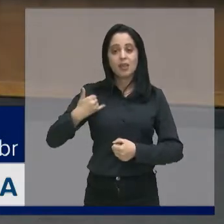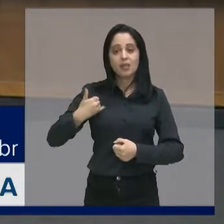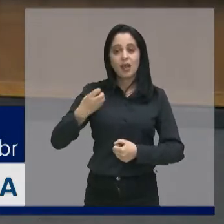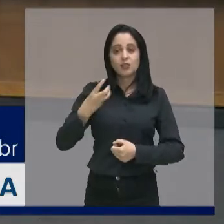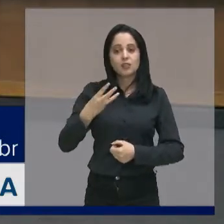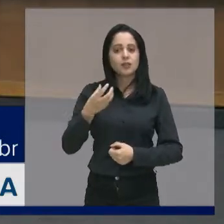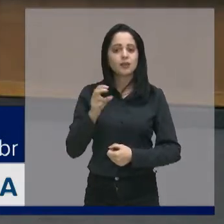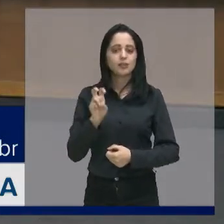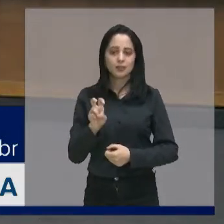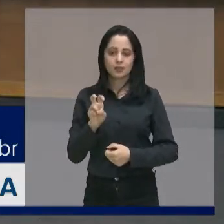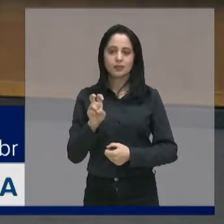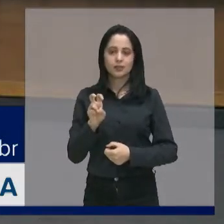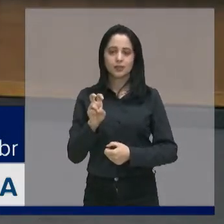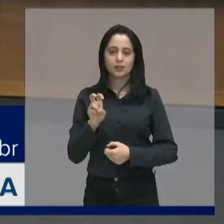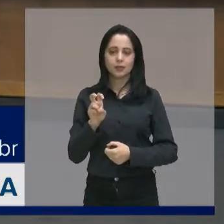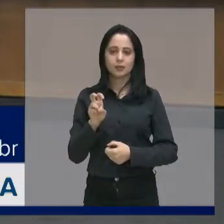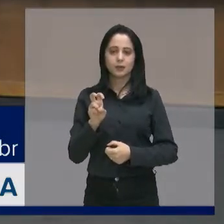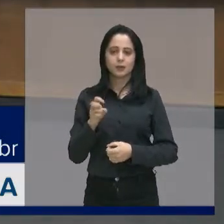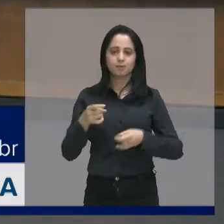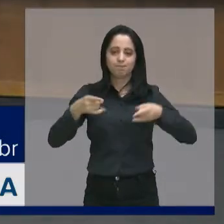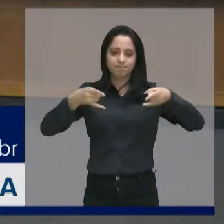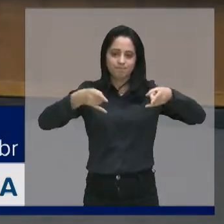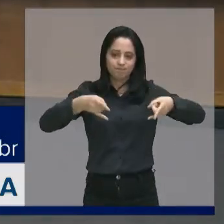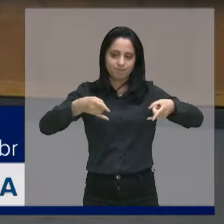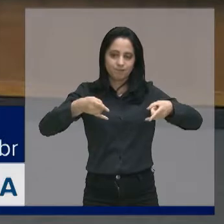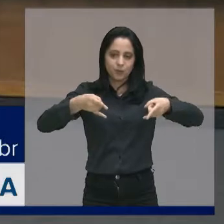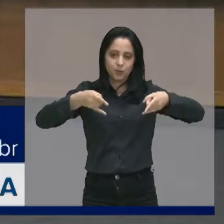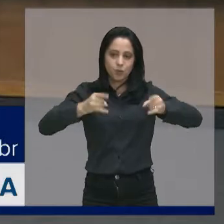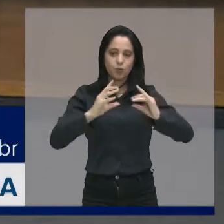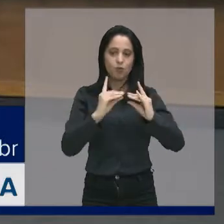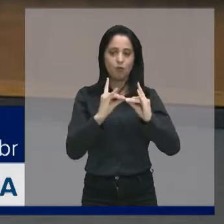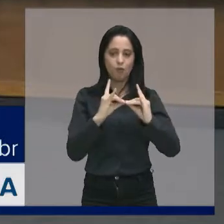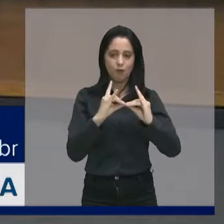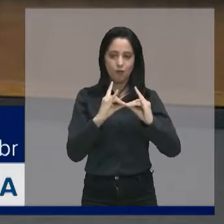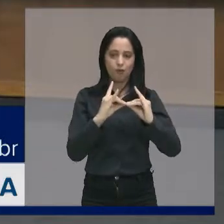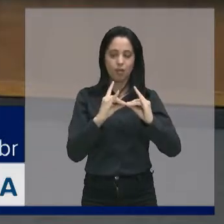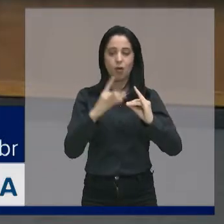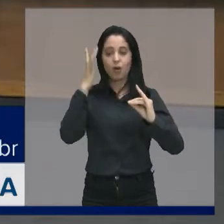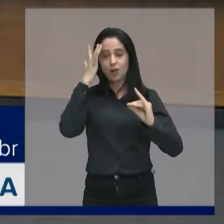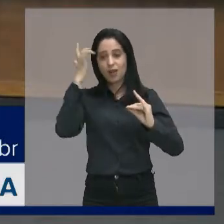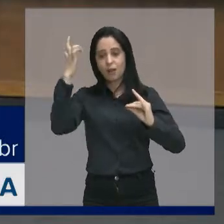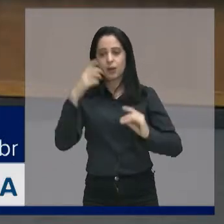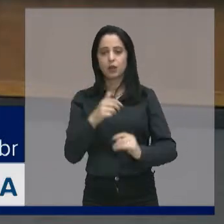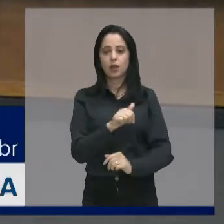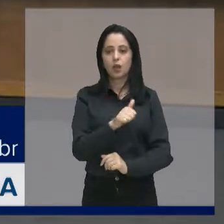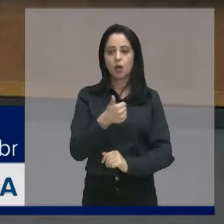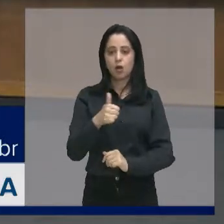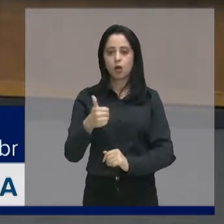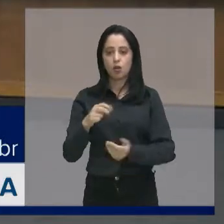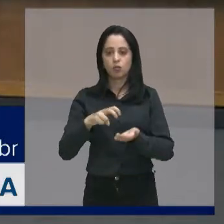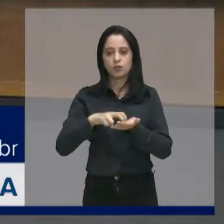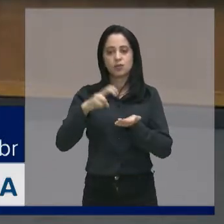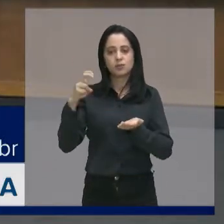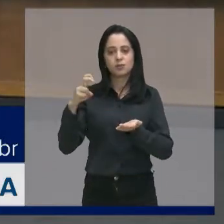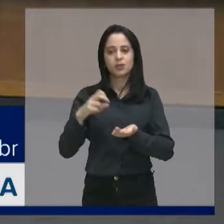o sepultamento será no cemitério 8 São Dimas, amanhã às 11 horas.